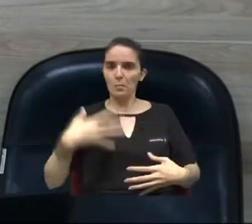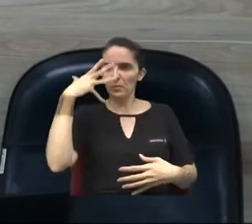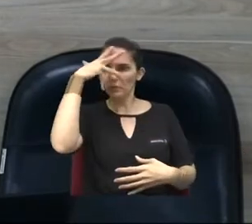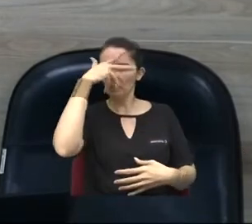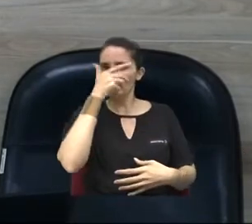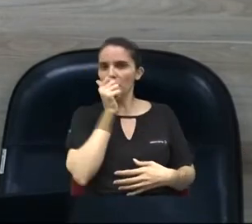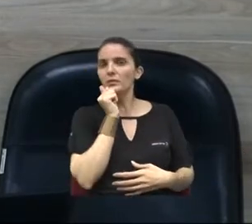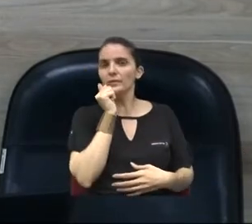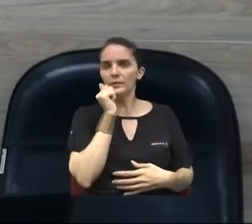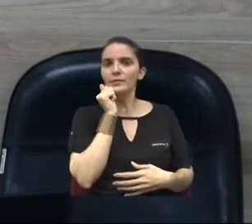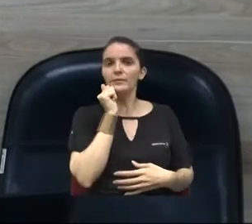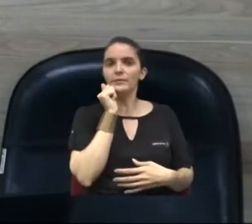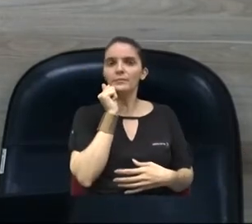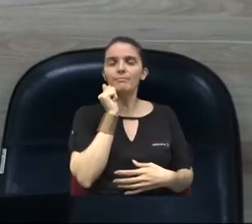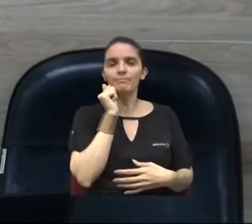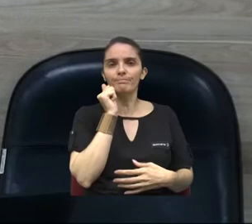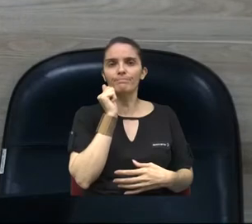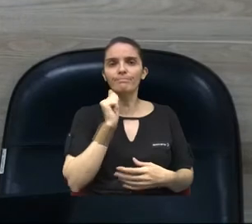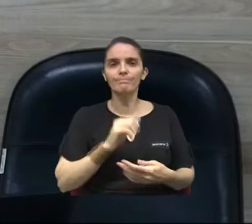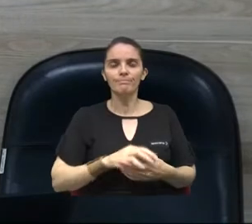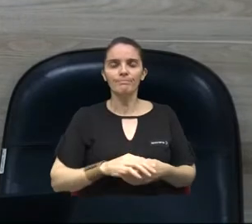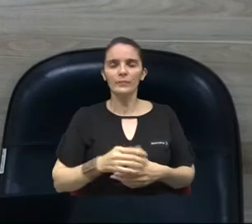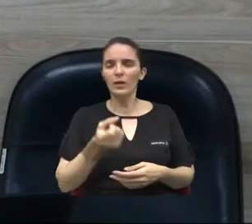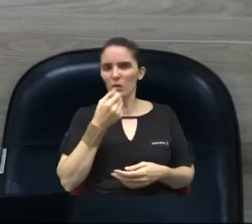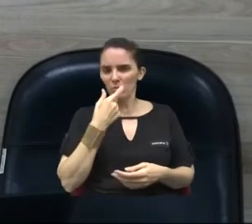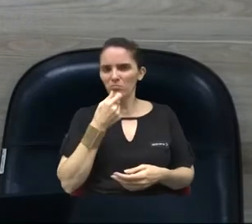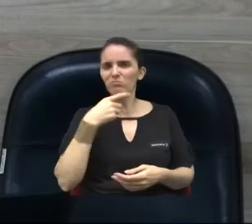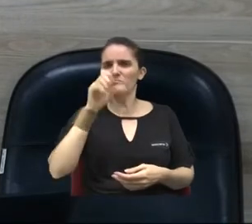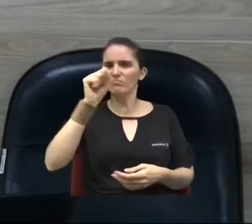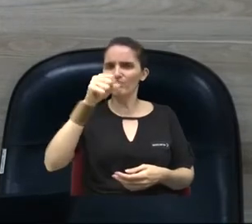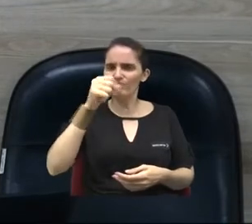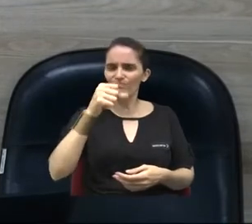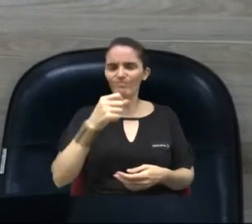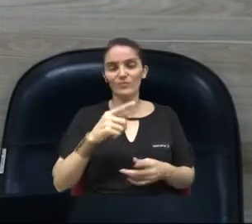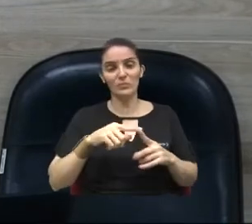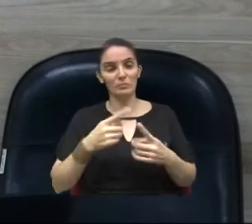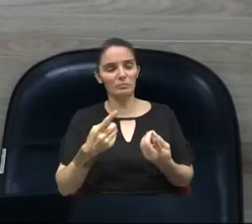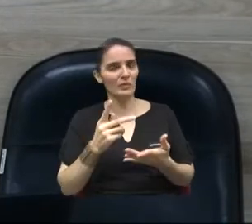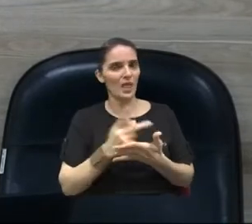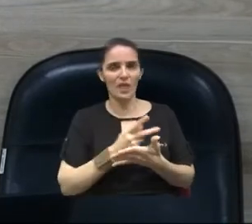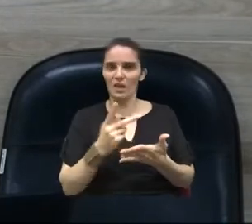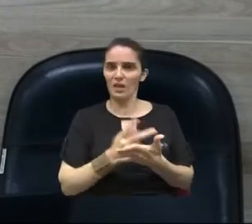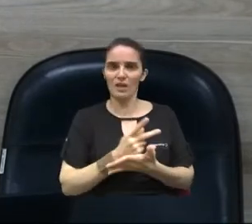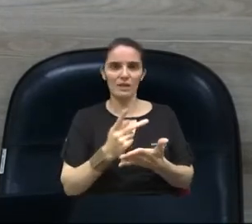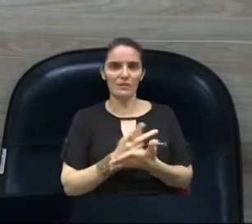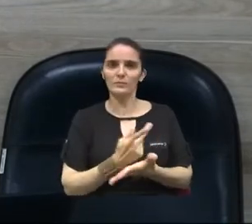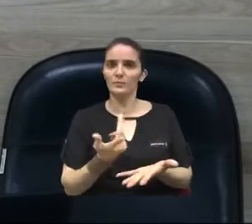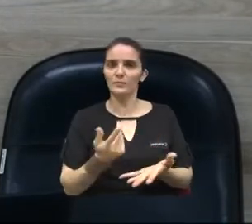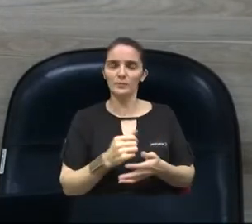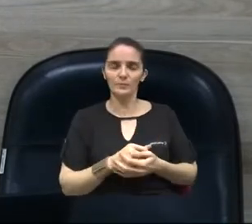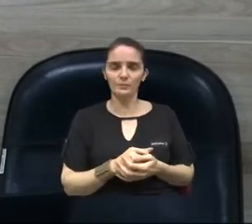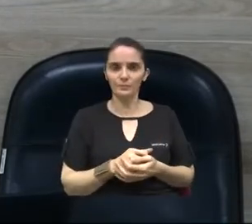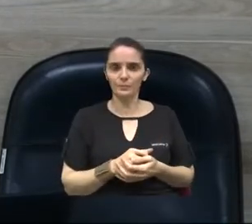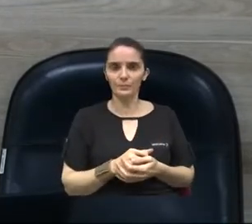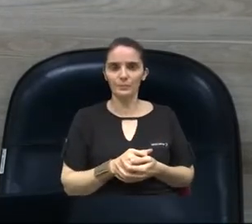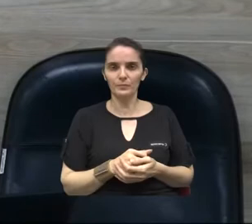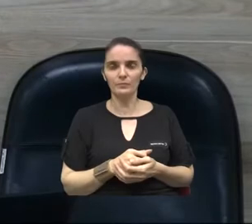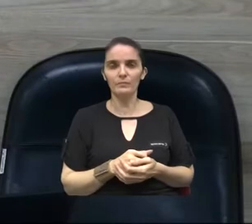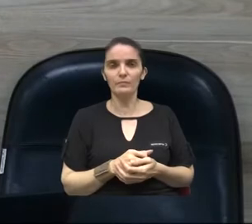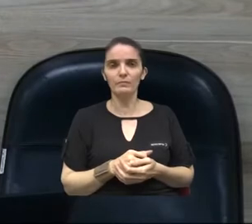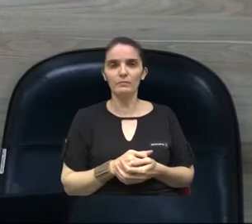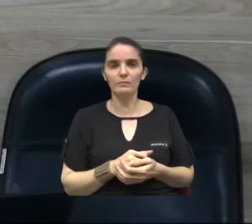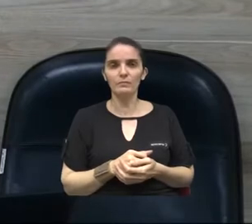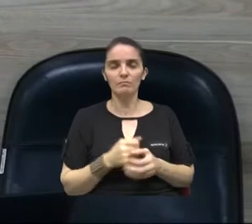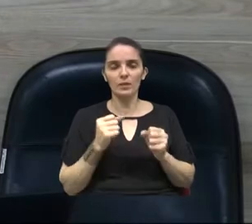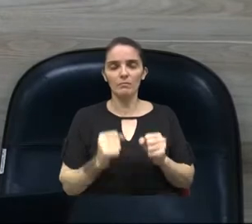uma sociedade, acaba fazendo uso de forma errônea, sem controle, e às vezes é